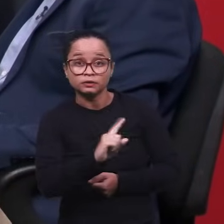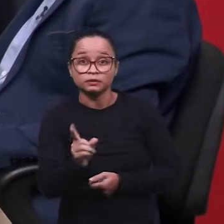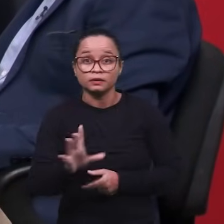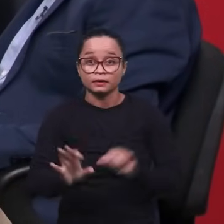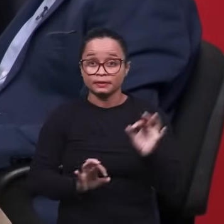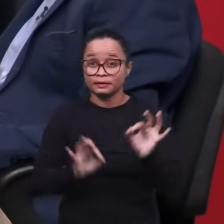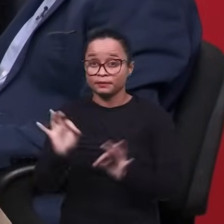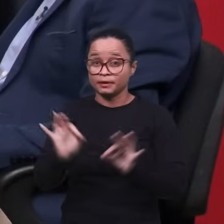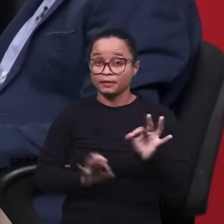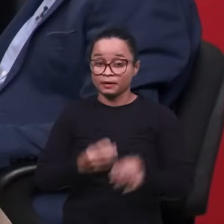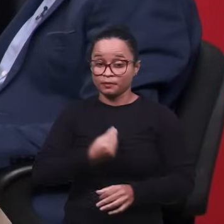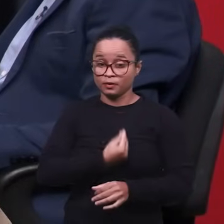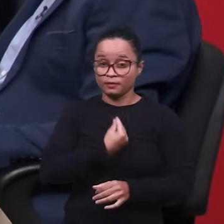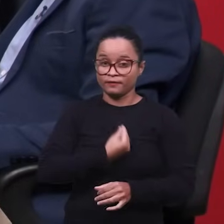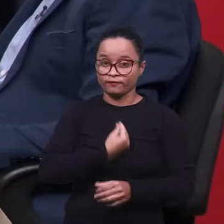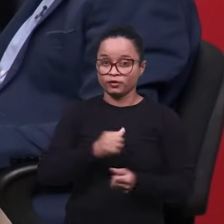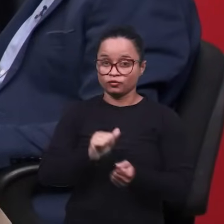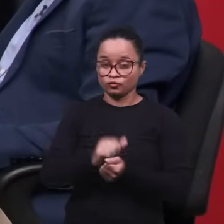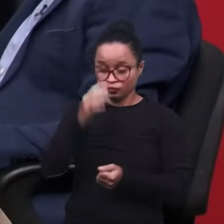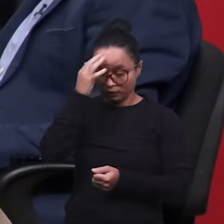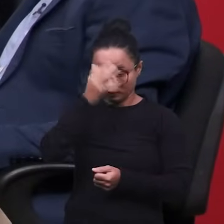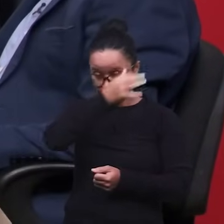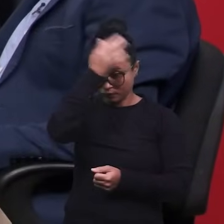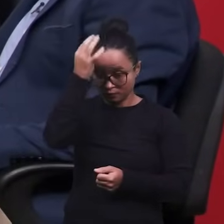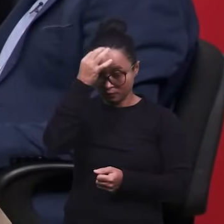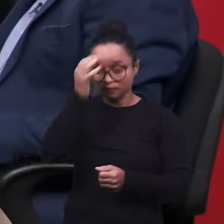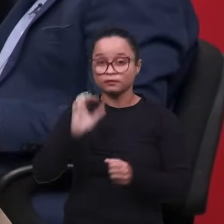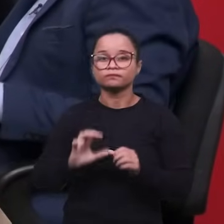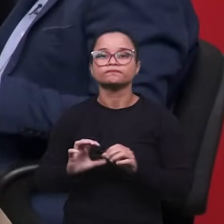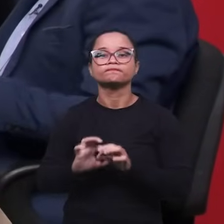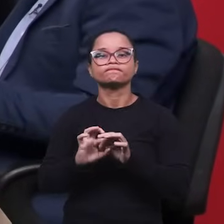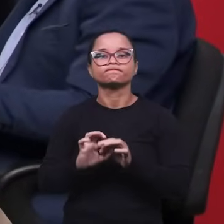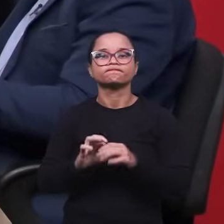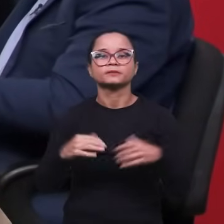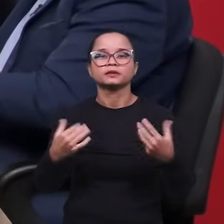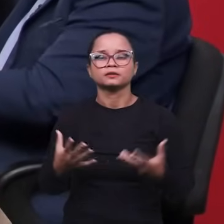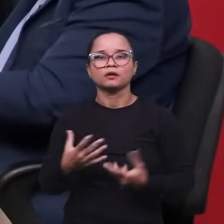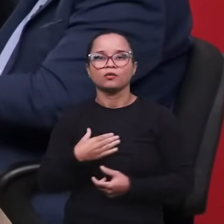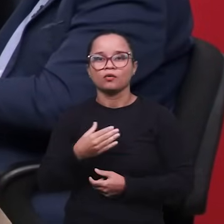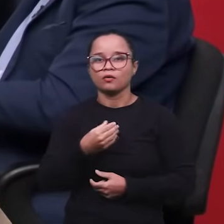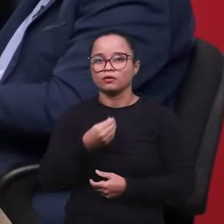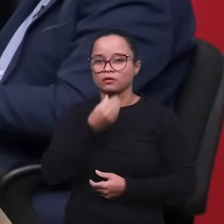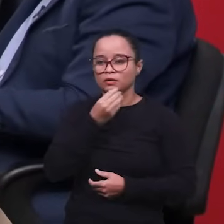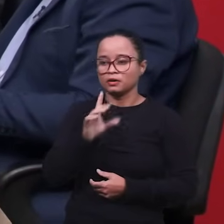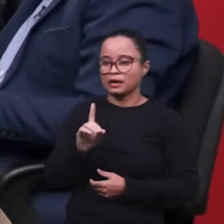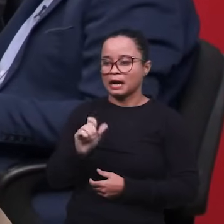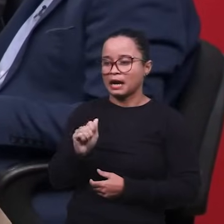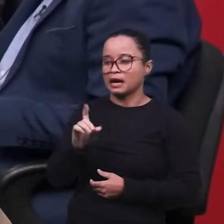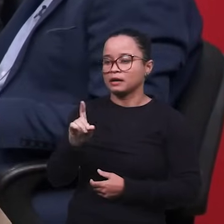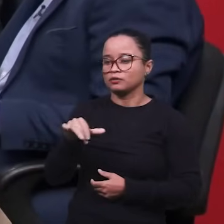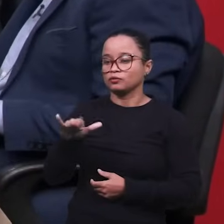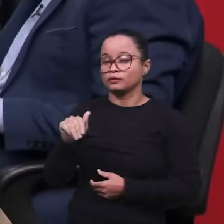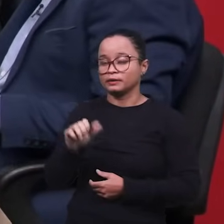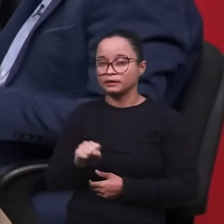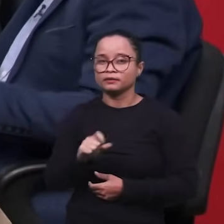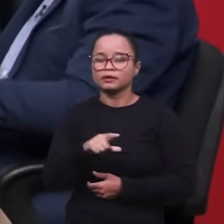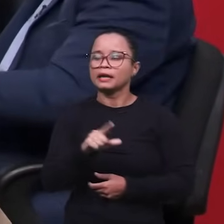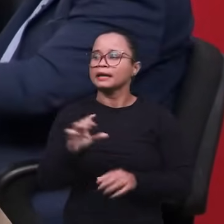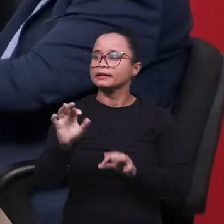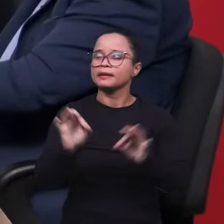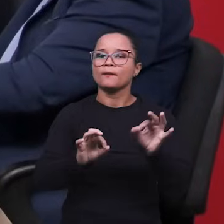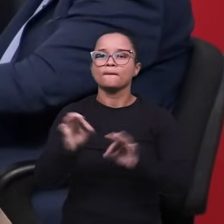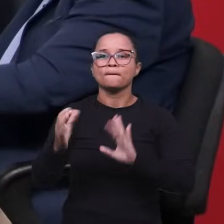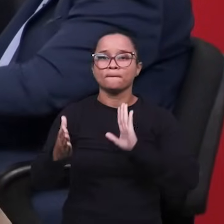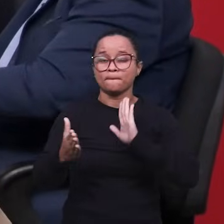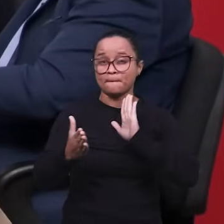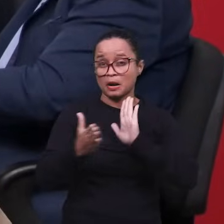prepara para uma vida espiritual? Porque o que aconteceu com Adonias é que quando ele se deparou com o projeto,